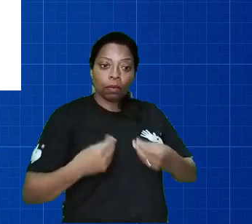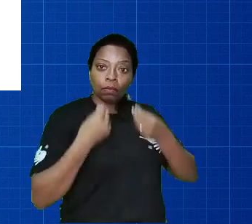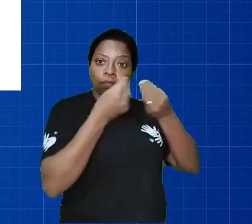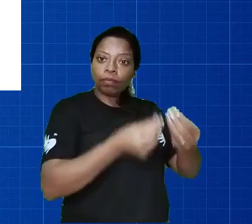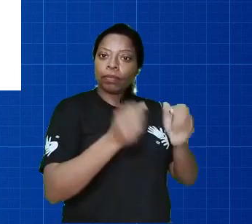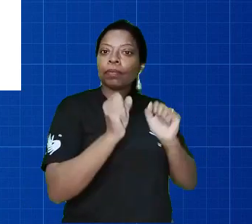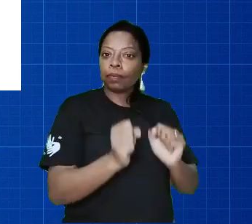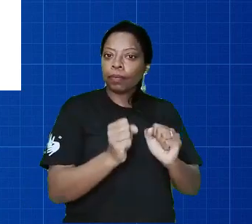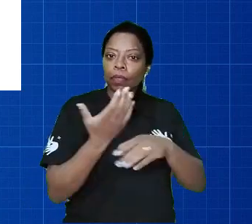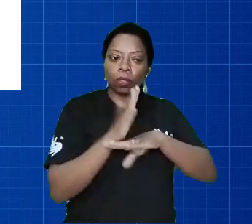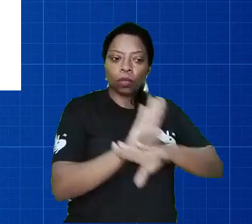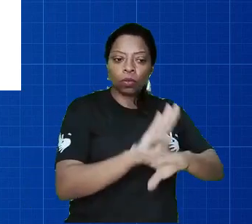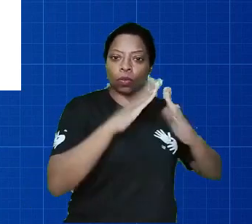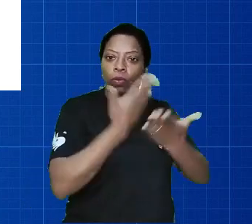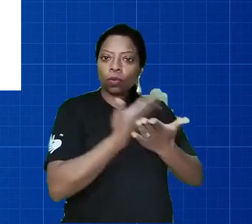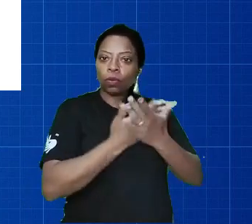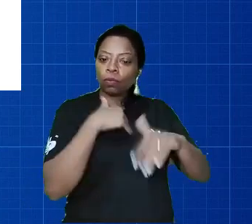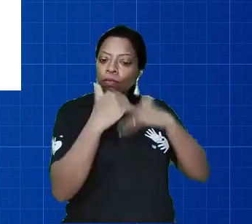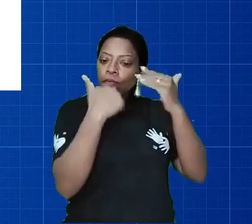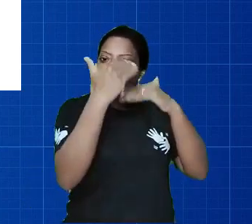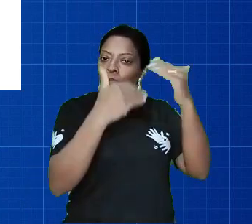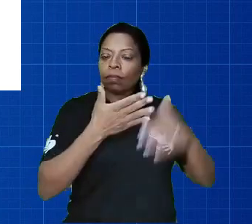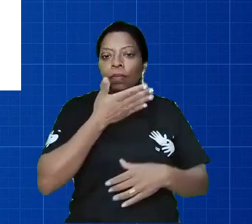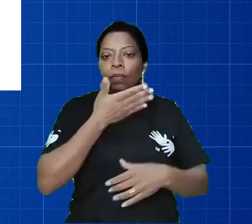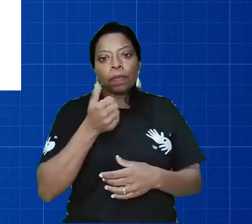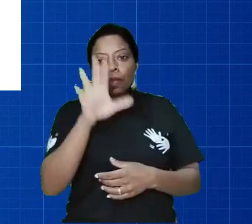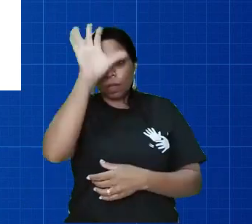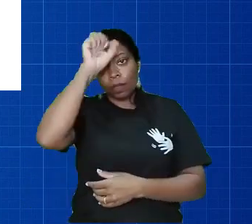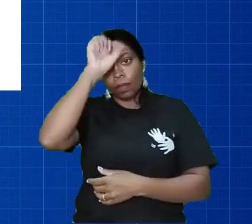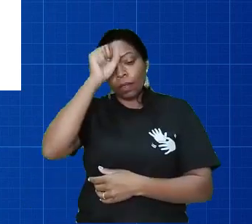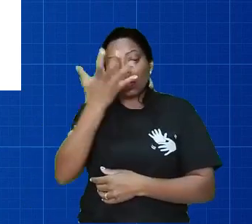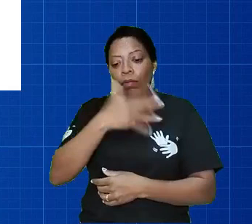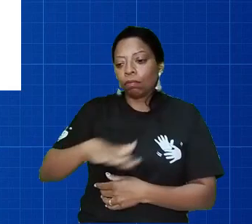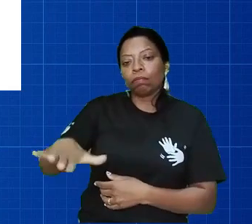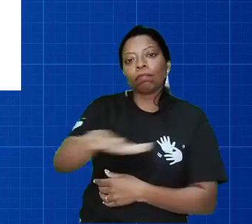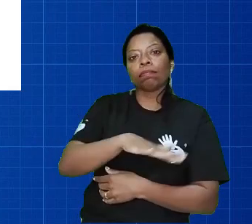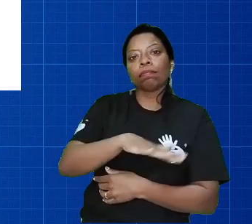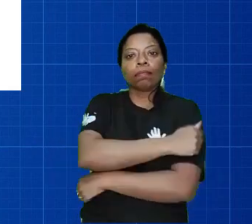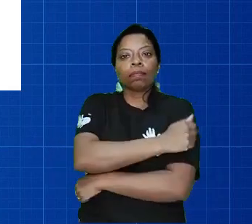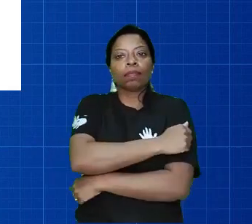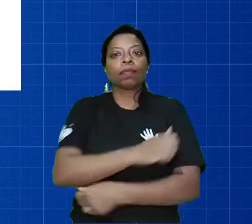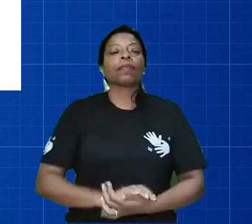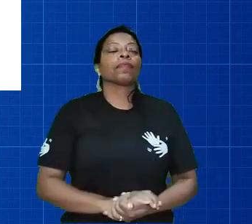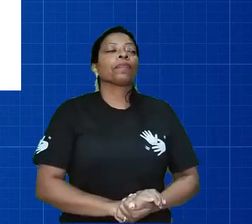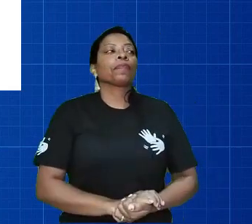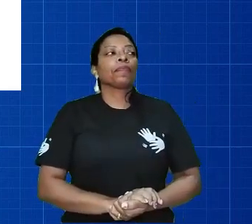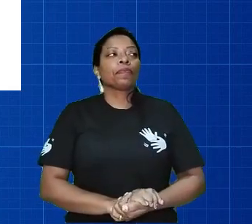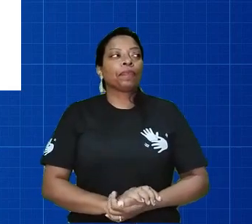tudo o que concorra para a melhoria do processo de aprendizagem das crianças.